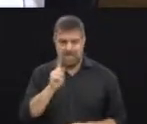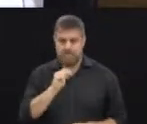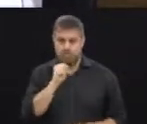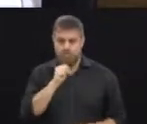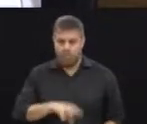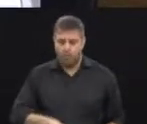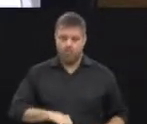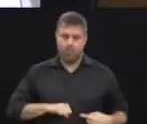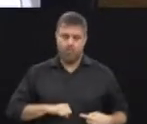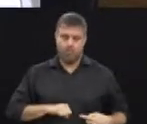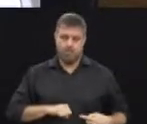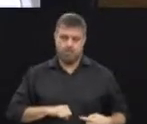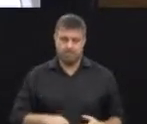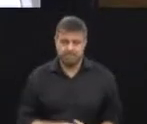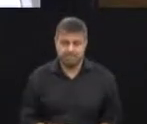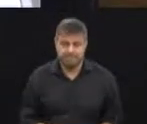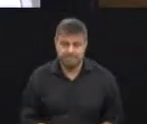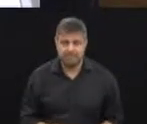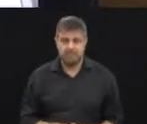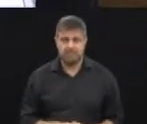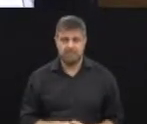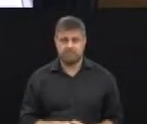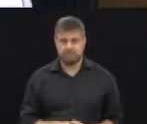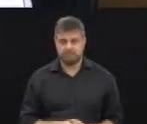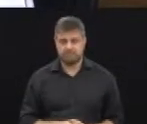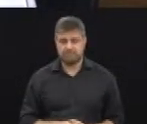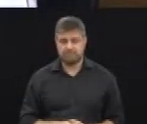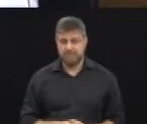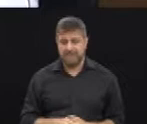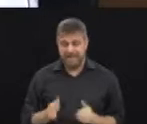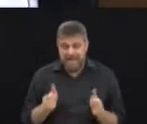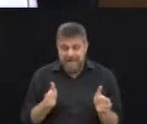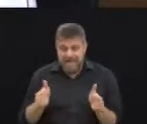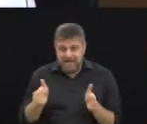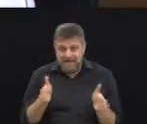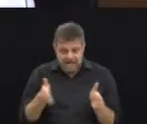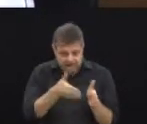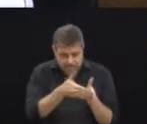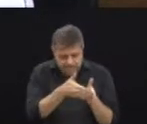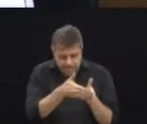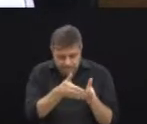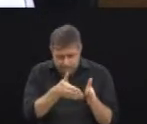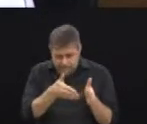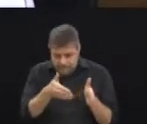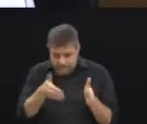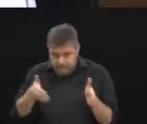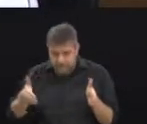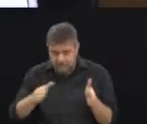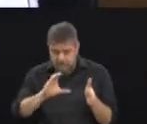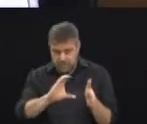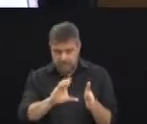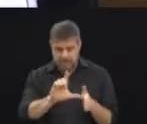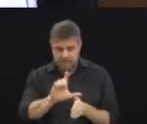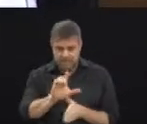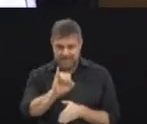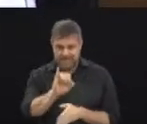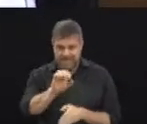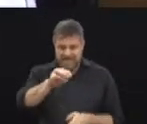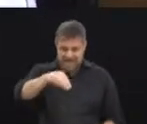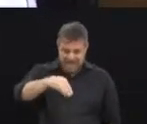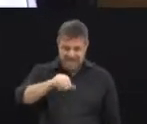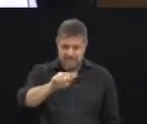considero menopausa. Ela está numa fase que a gente chama de